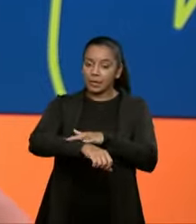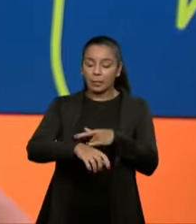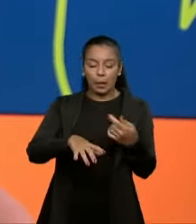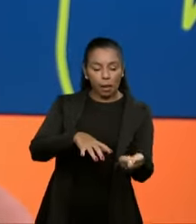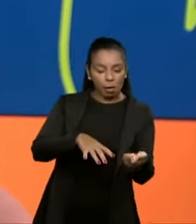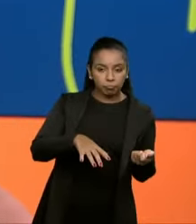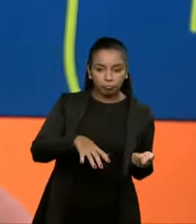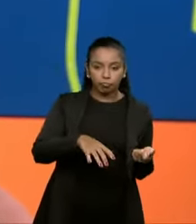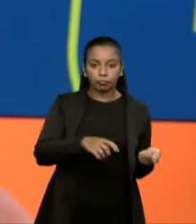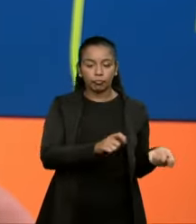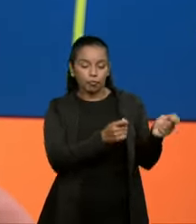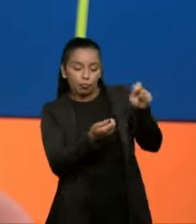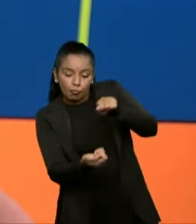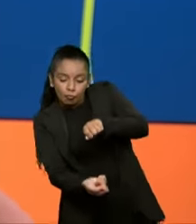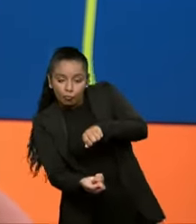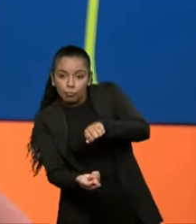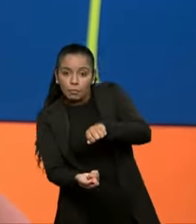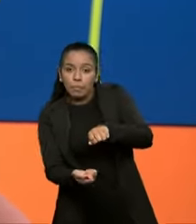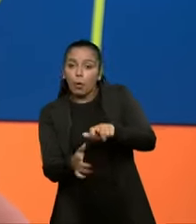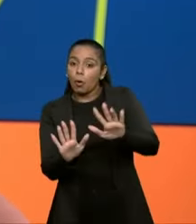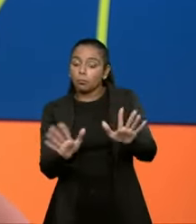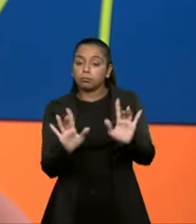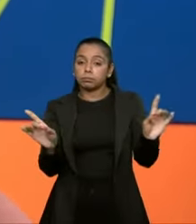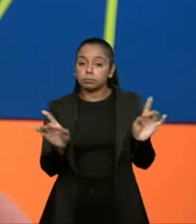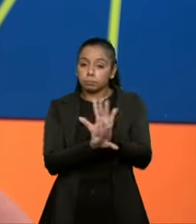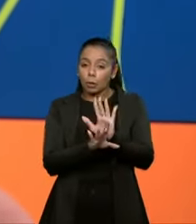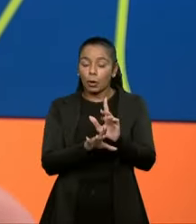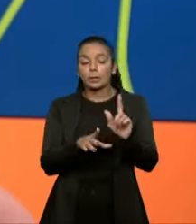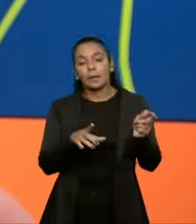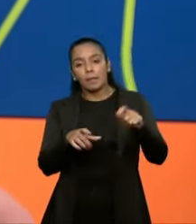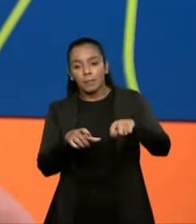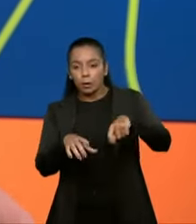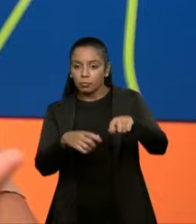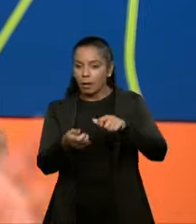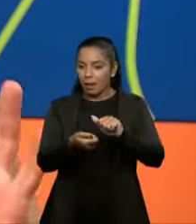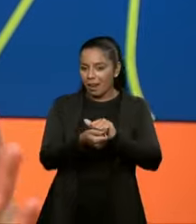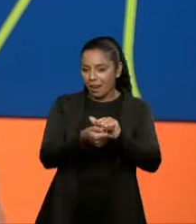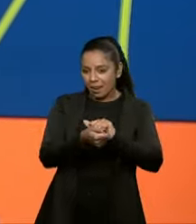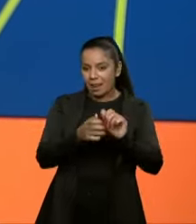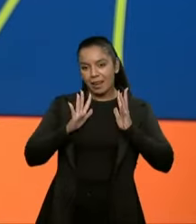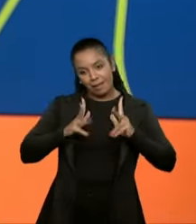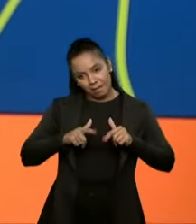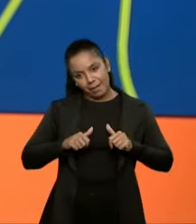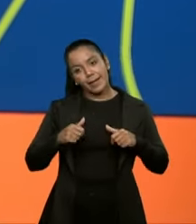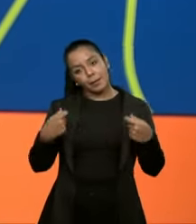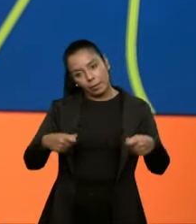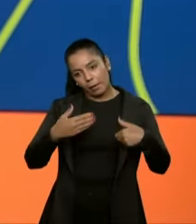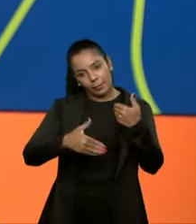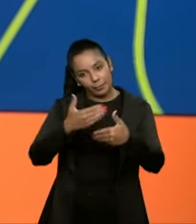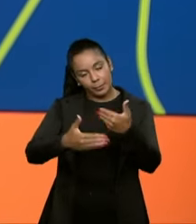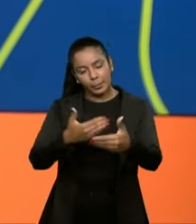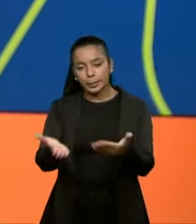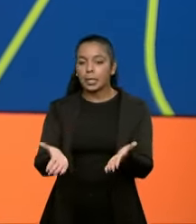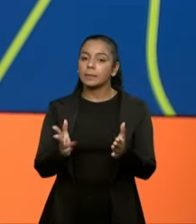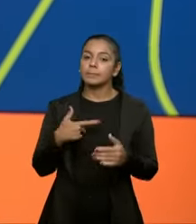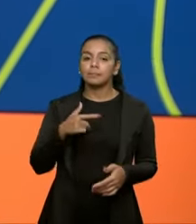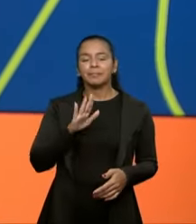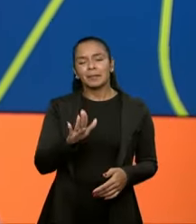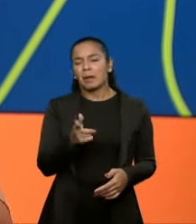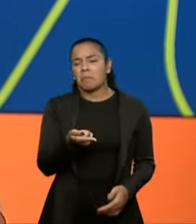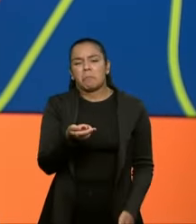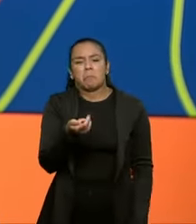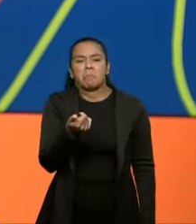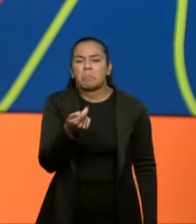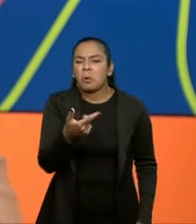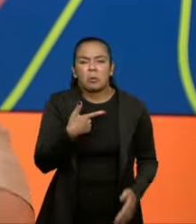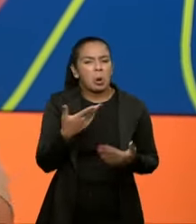dele. Né? Aí fui lá, pum, pá, pum, tem um produtinho, fez uma lavagem, assim, faz parte do processo, claro, entendeu? Claro. Mas, tipo assim, é... Pouquíssimo,